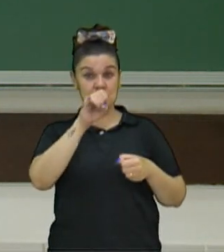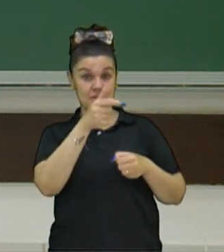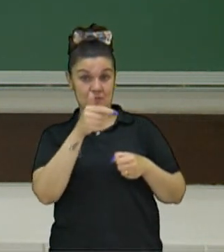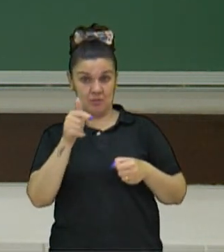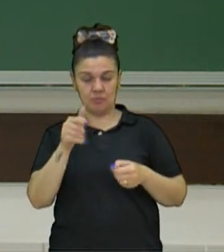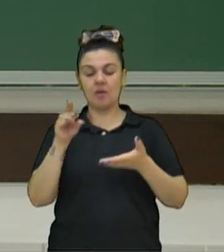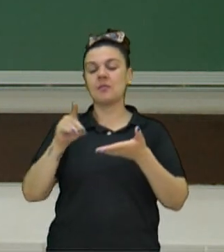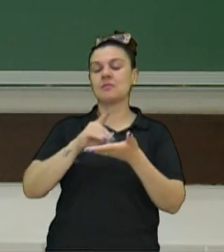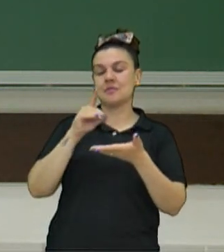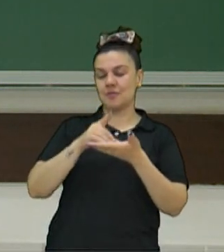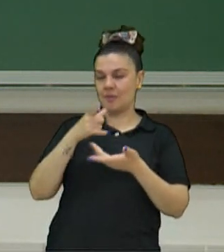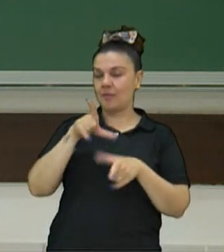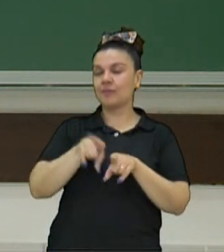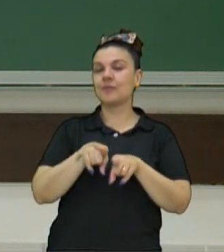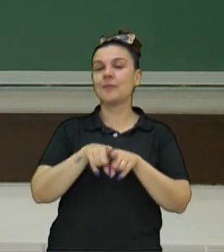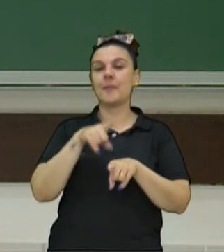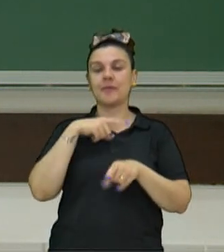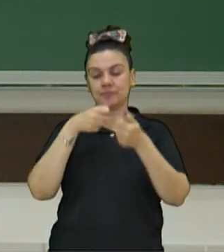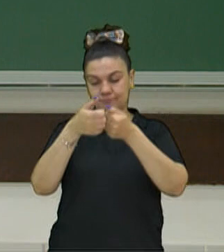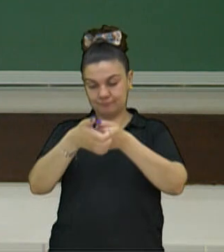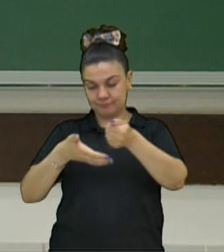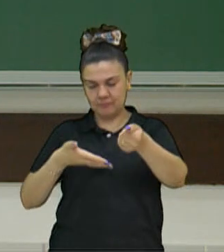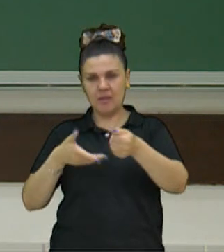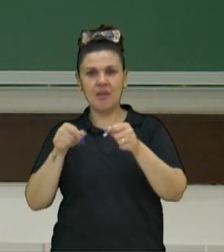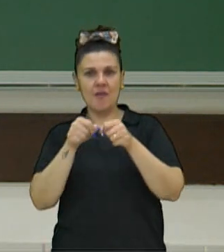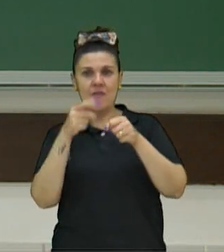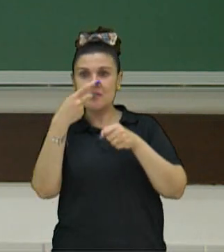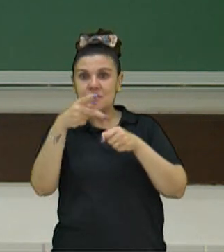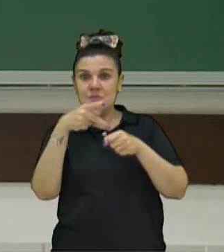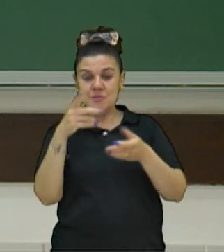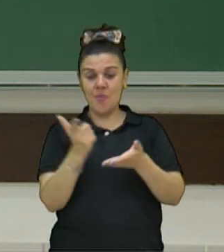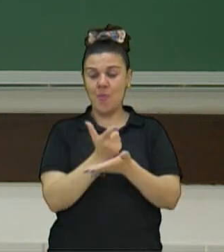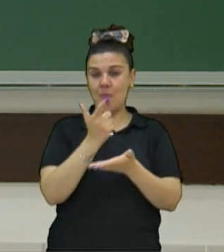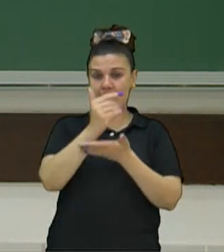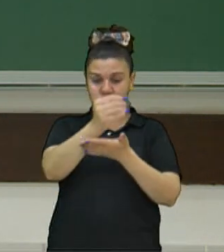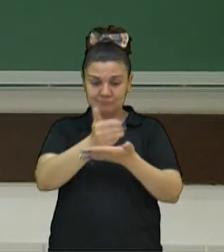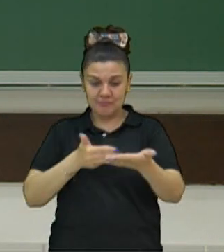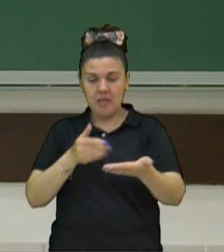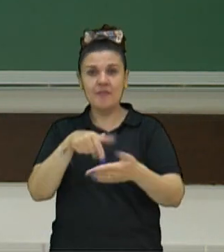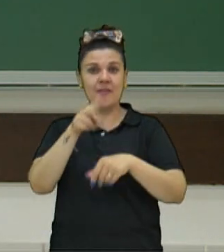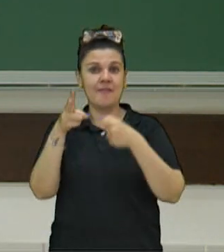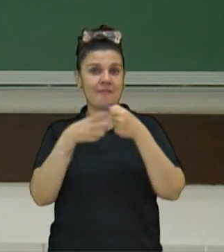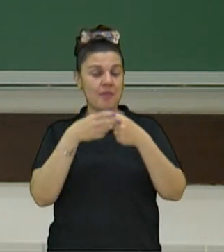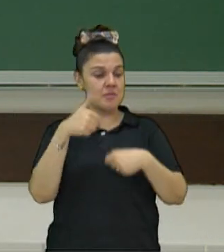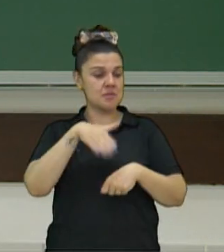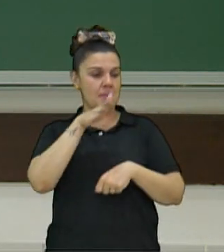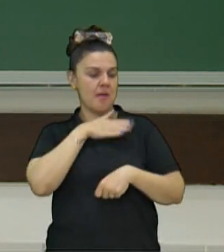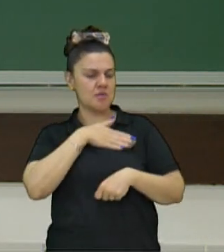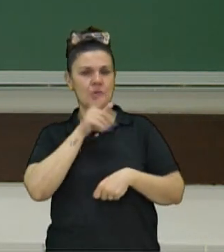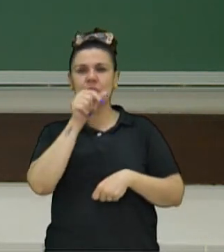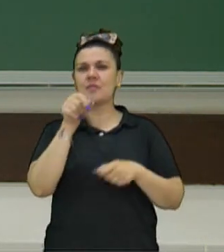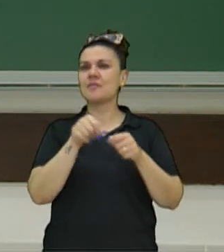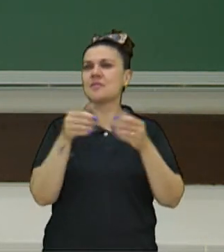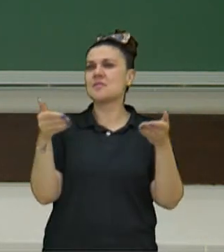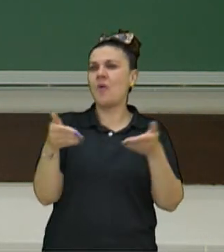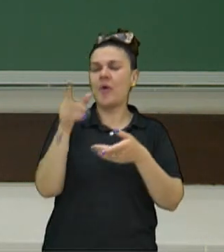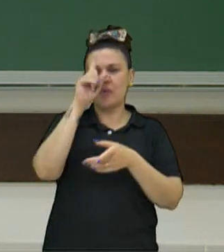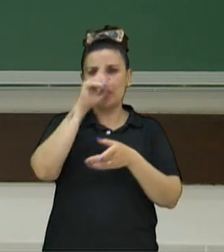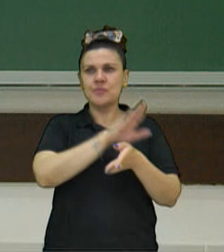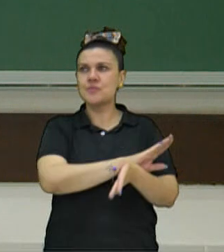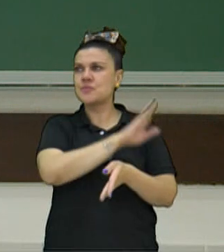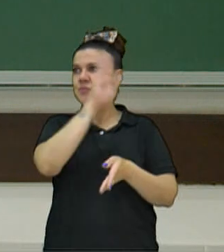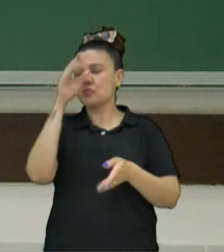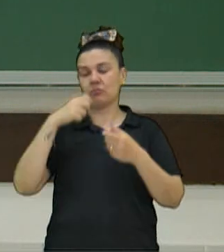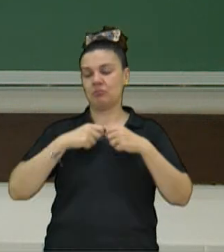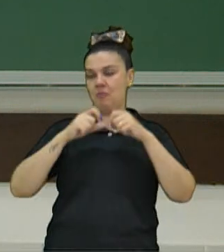no dicionário, você também tem uma lista de verbos. Faça a sua lista. Veja os verbos que você mais gosta. Faz aí. O que você está fazendo durante o dia? Ah,